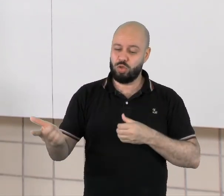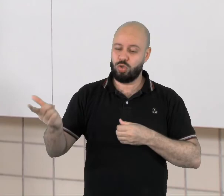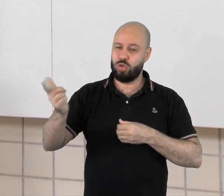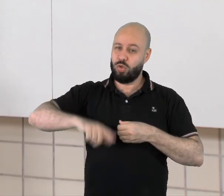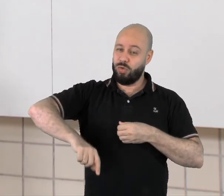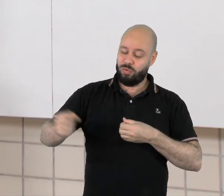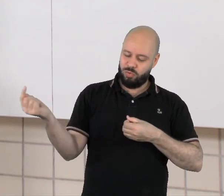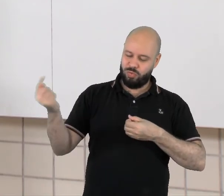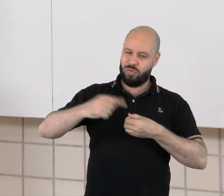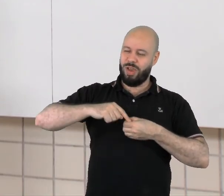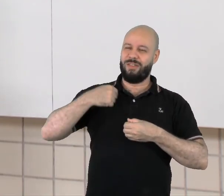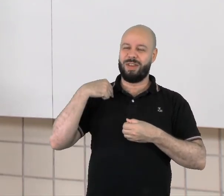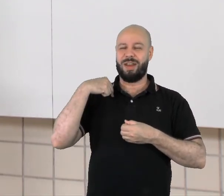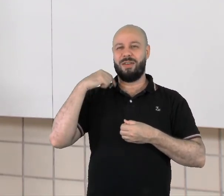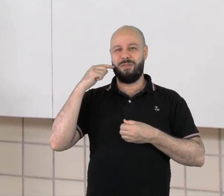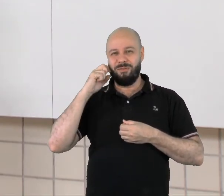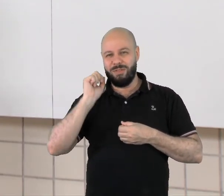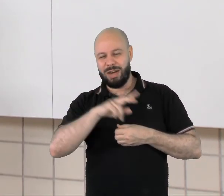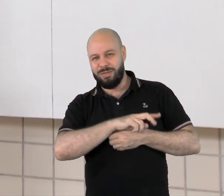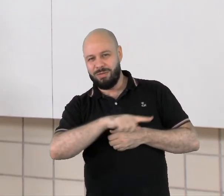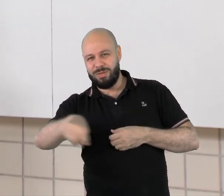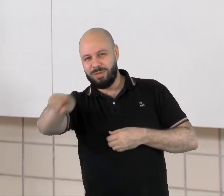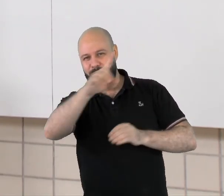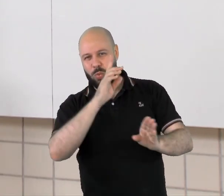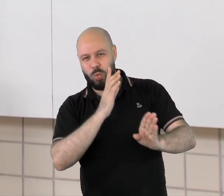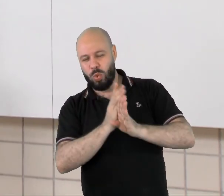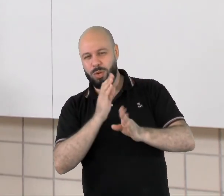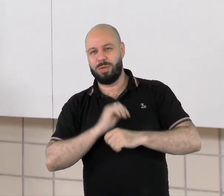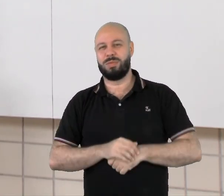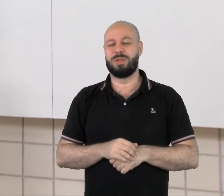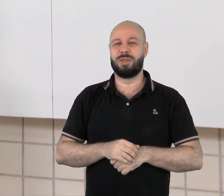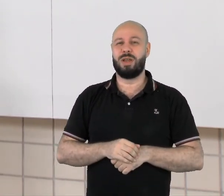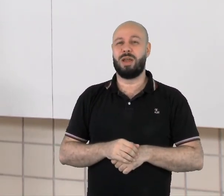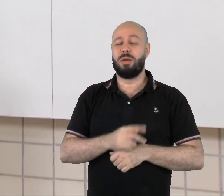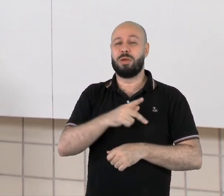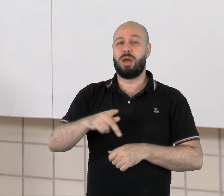retornar, espero ver vocês. Não se esqueçam, professor